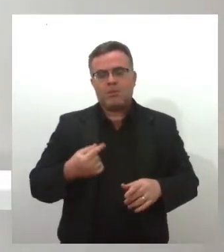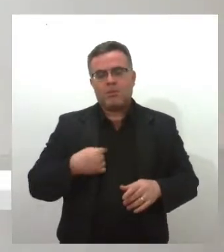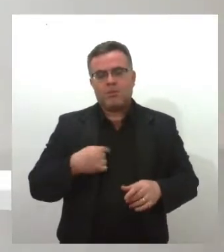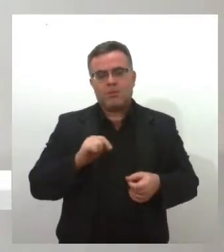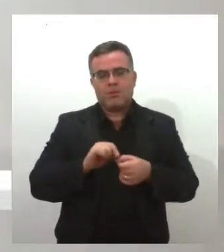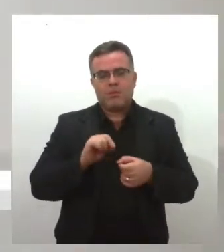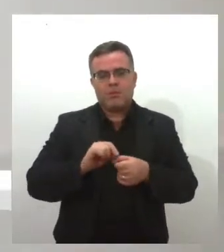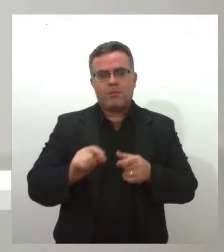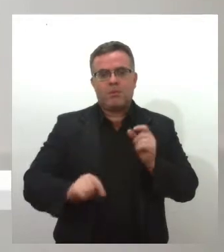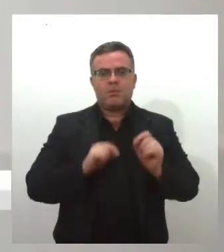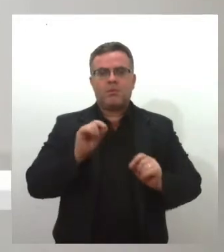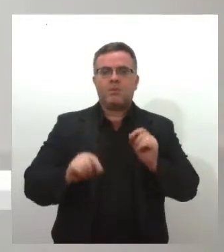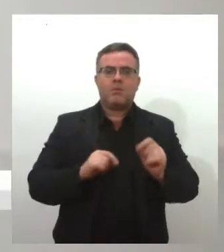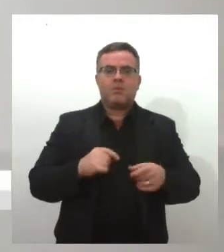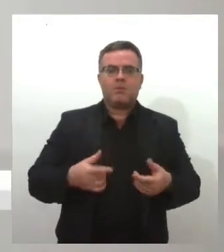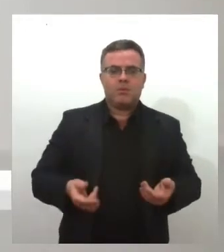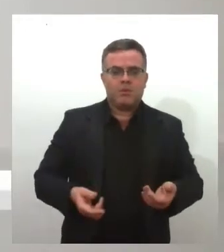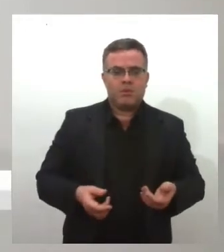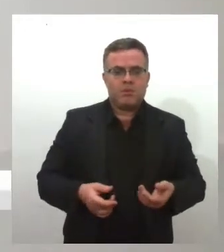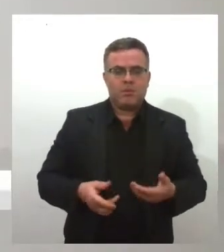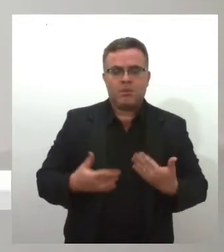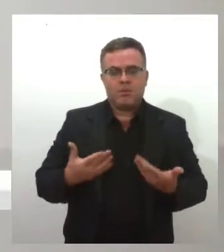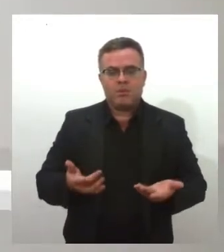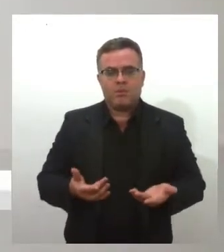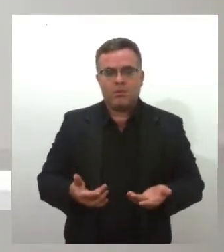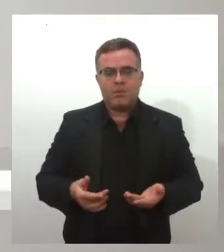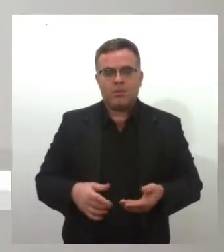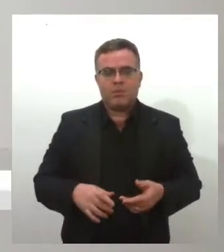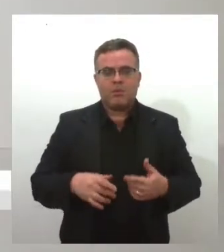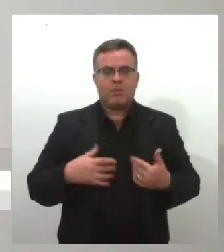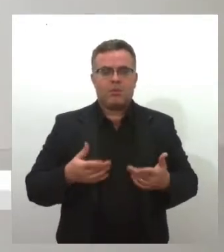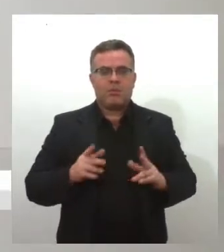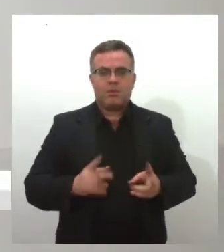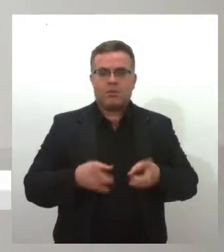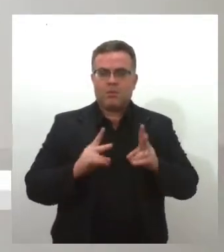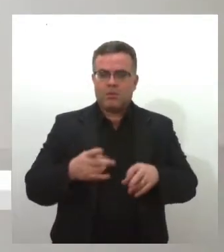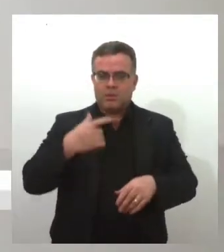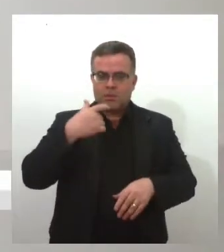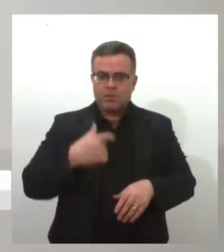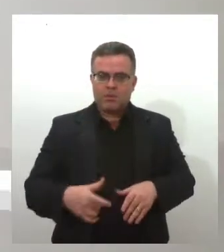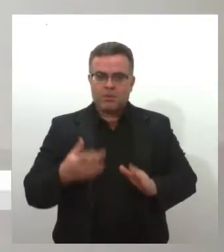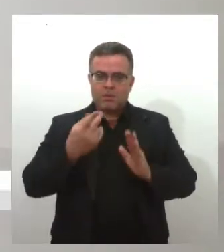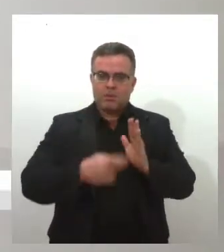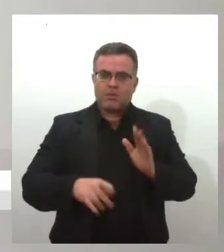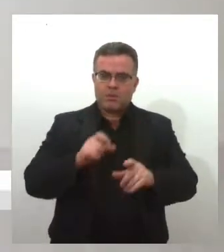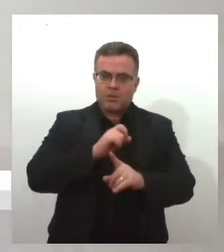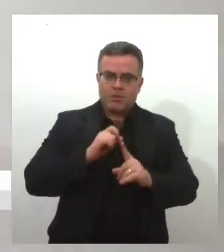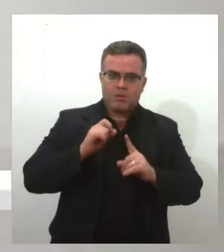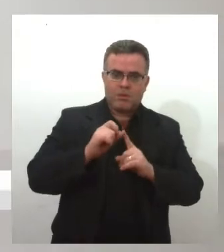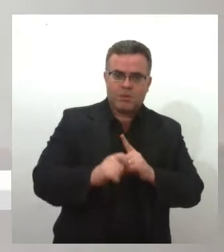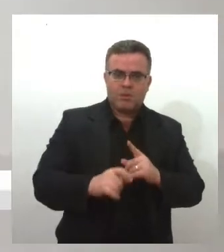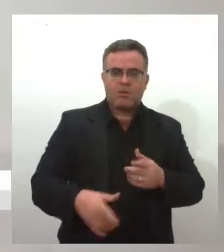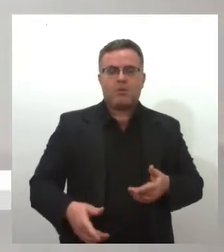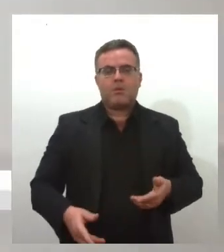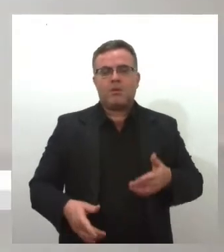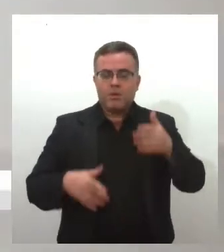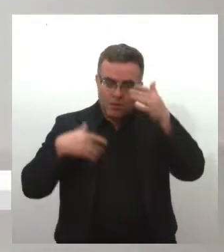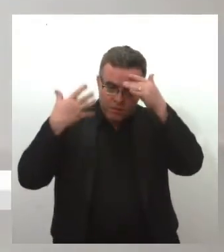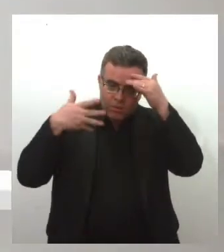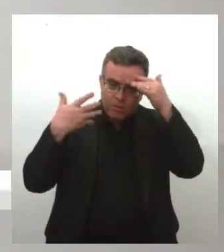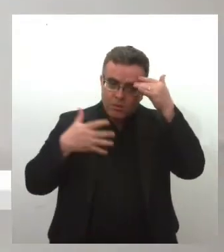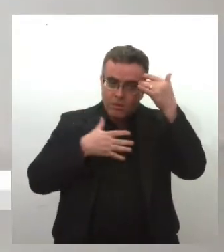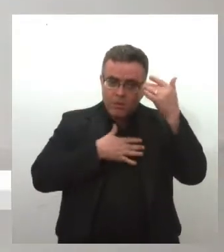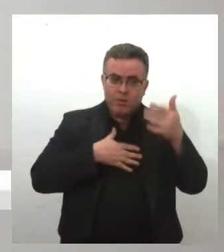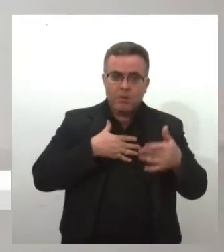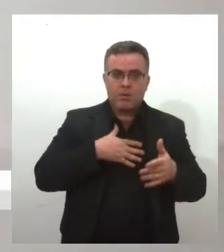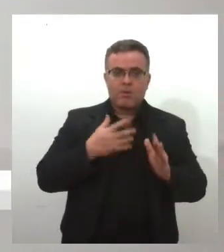filhas eram artifícios. Estou sempre envolvida em projetos sociais, até na periferia, porque eu tenho um